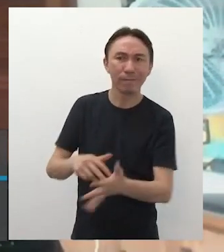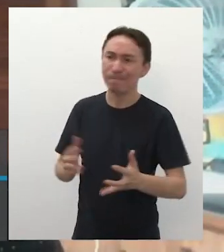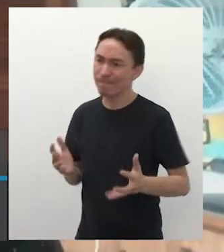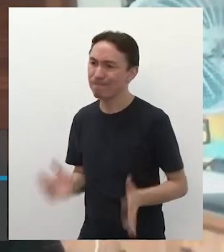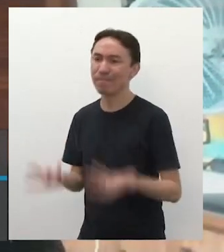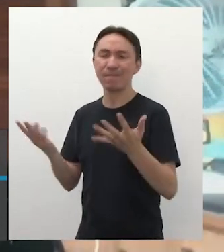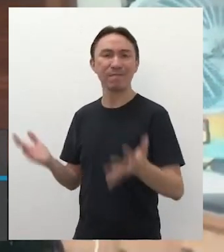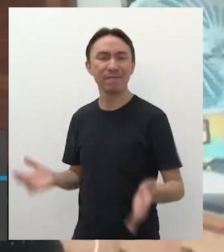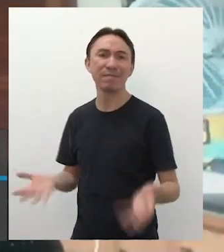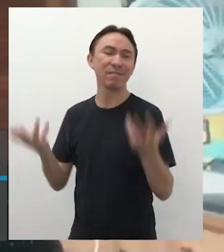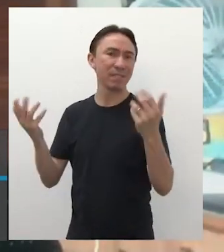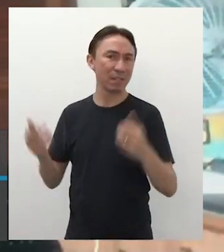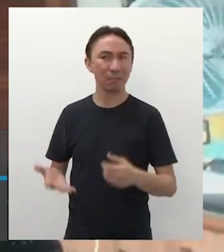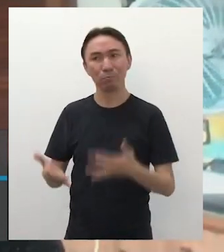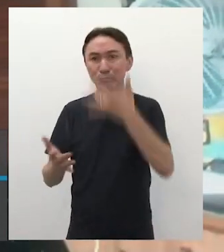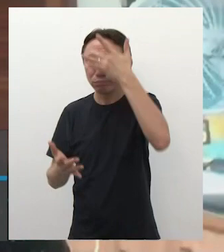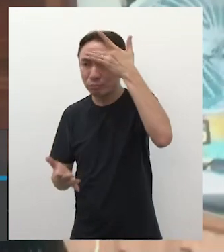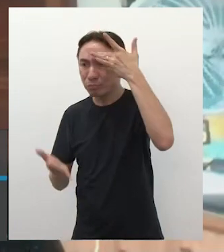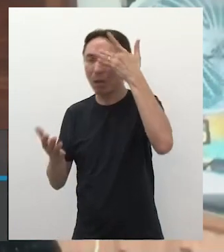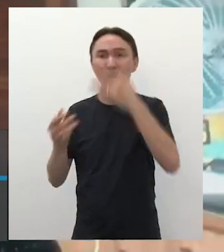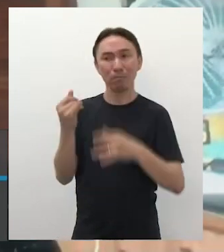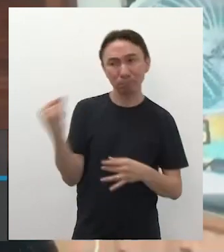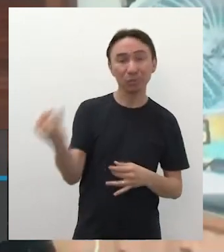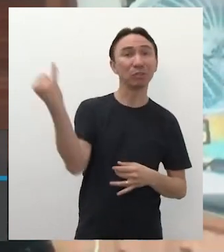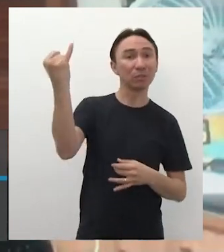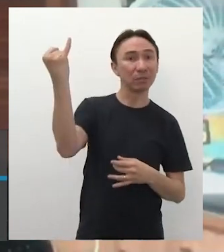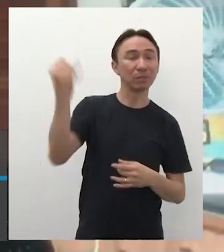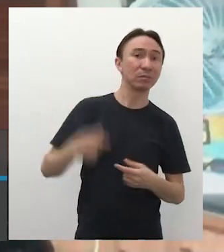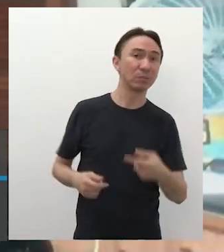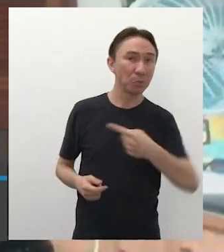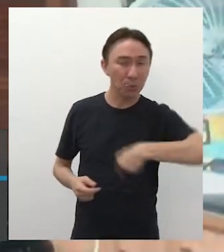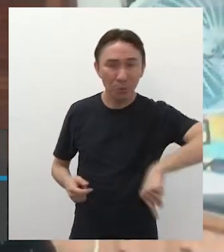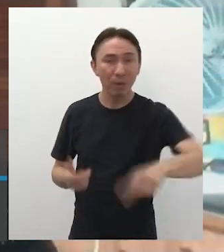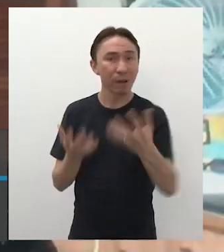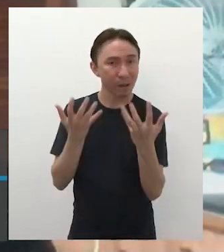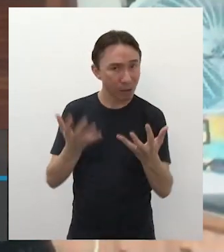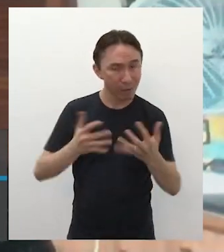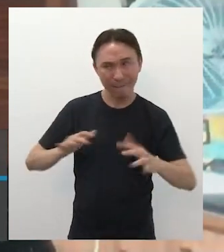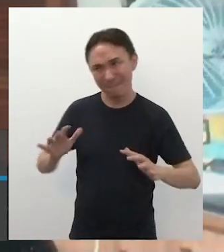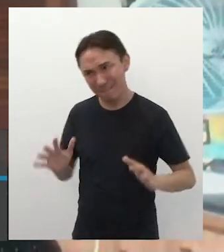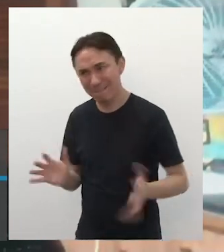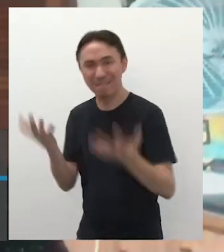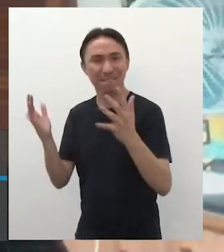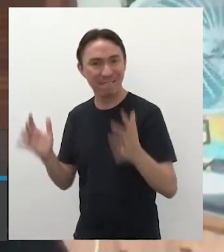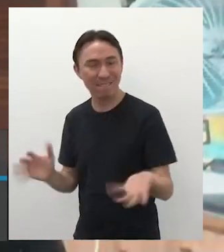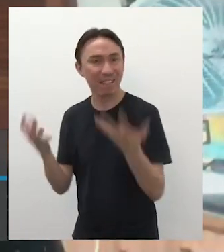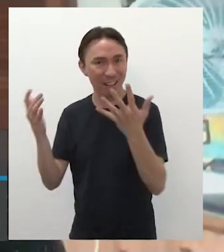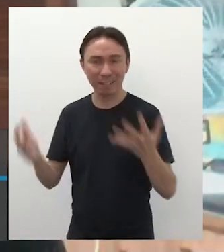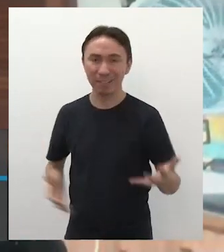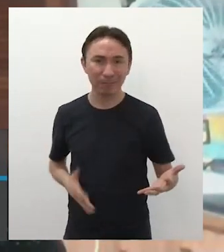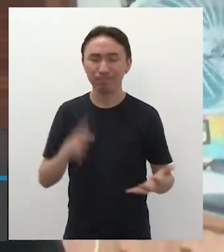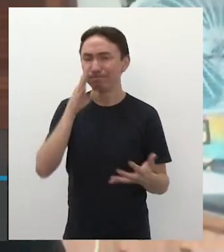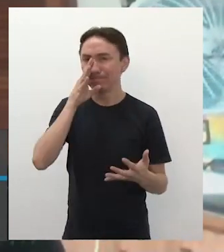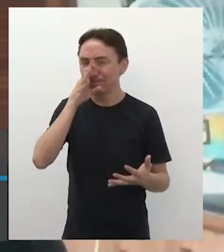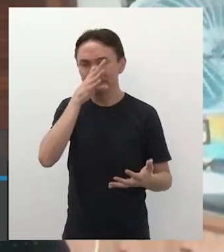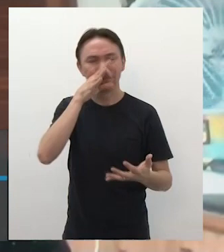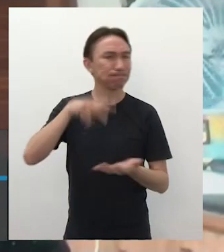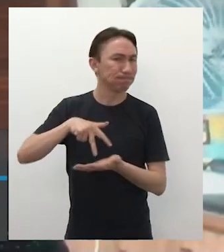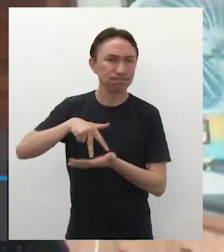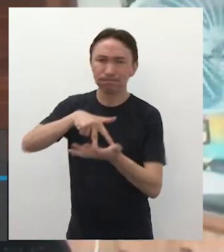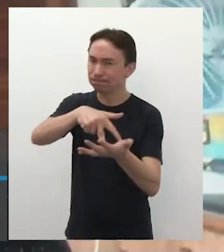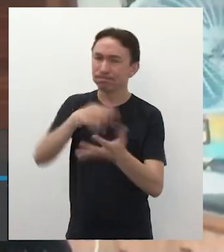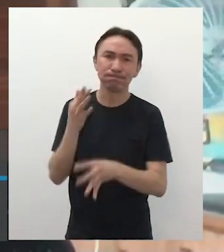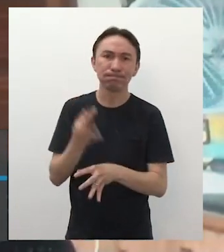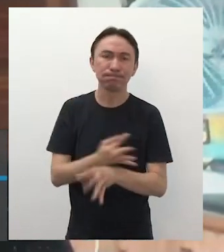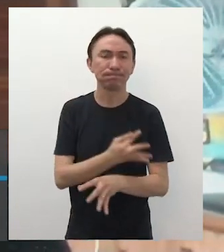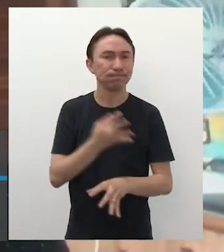vezes a gente nem tem tanta proximidade com essas pessoas, mas a gente sabe o quanto é necessário que cada um, dentro da sua